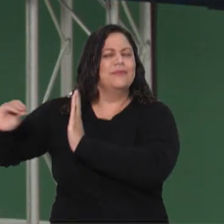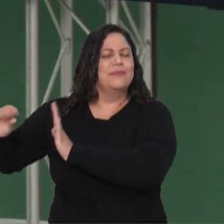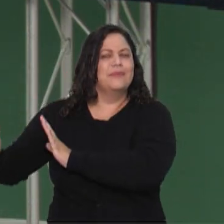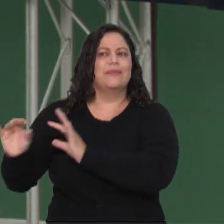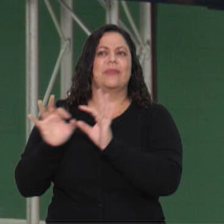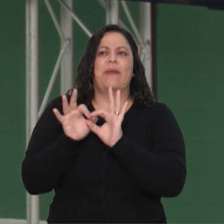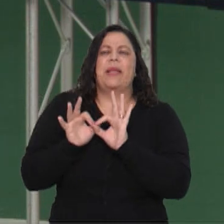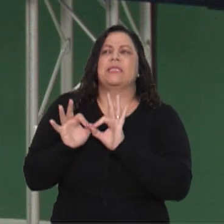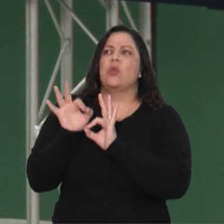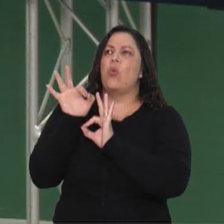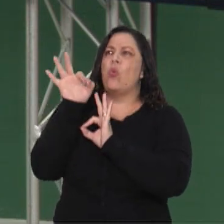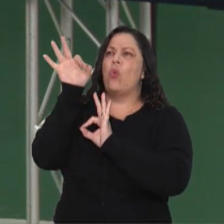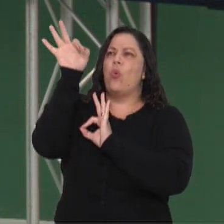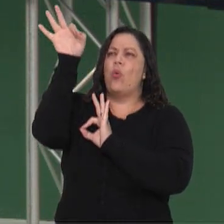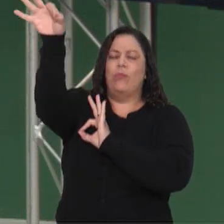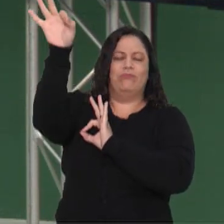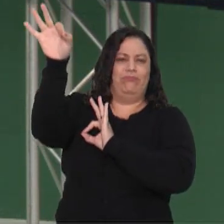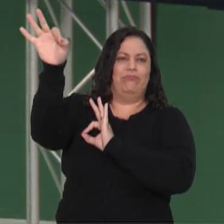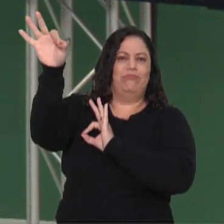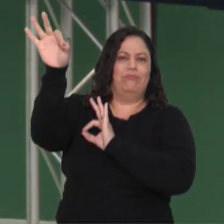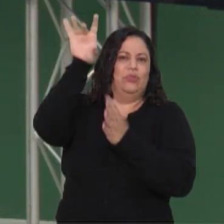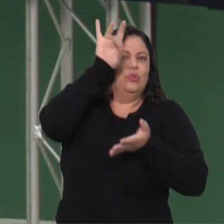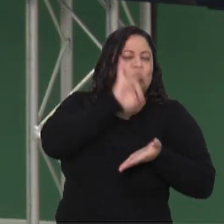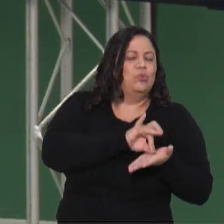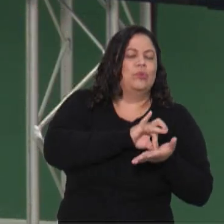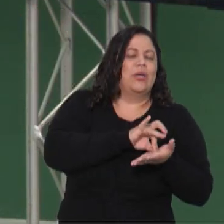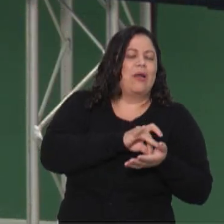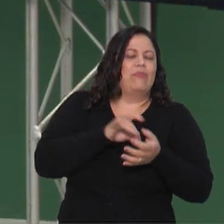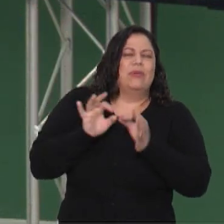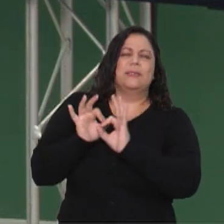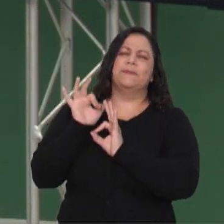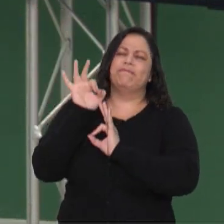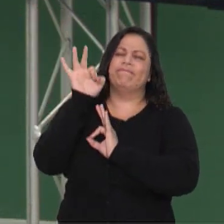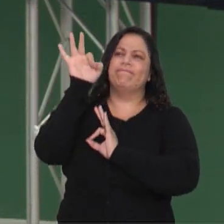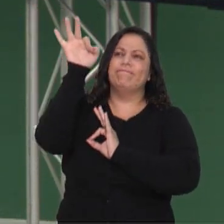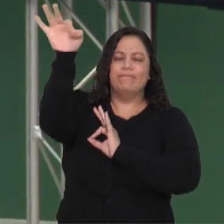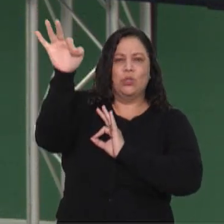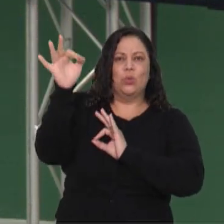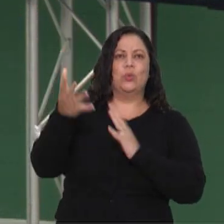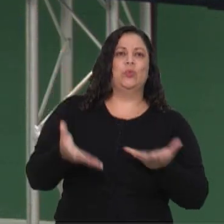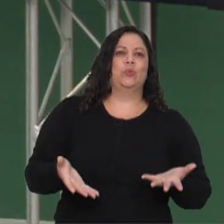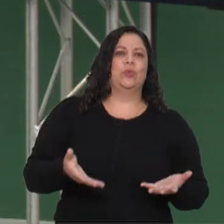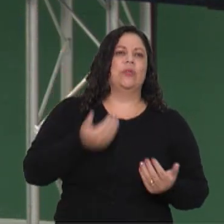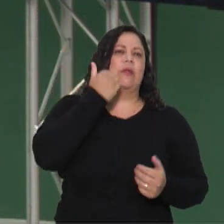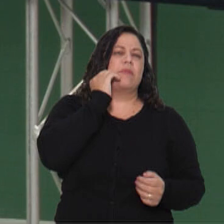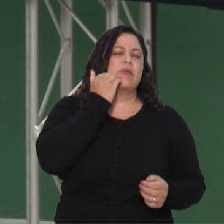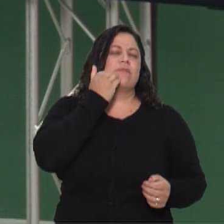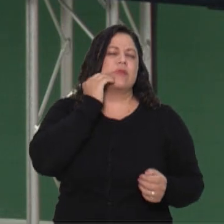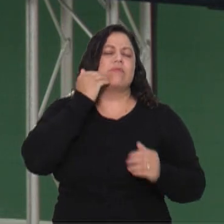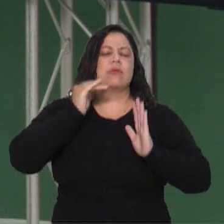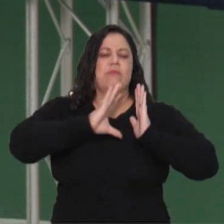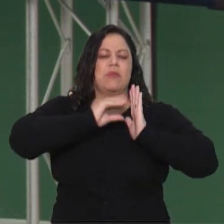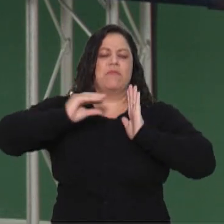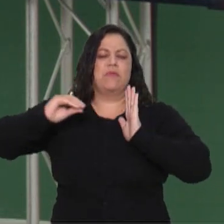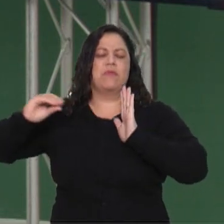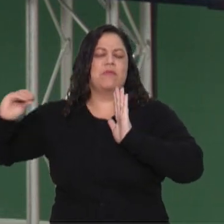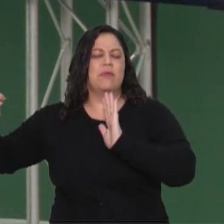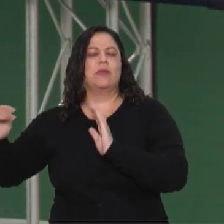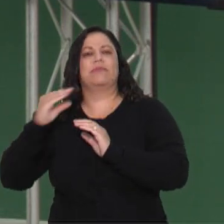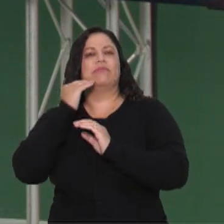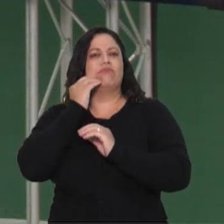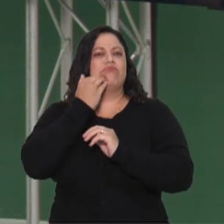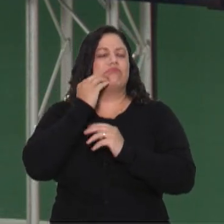da verdade, mais longe da essência das coisas você está. Por isso que, por Platão, A cadeira